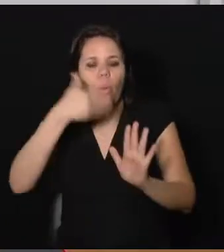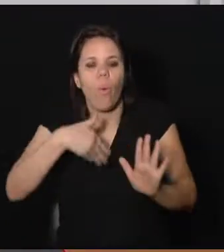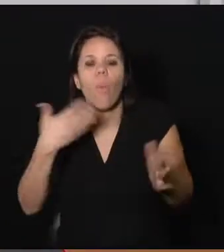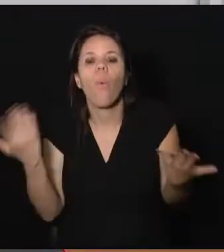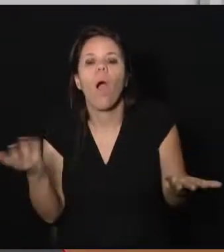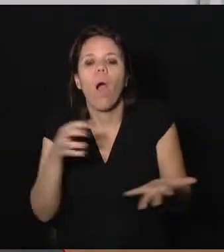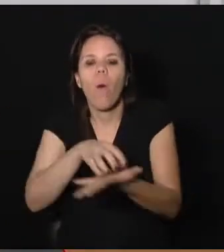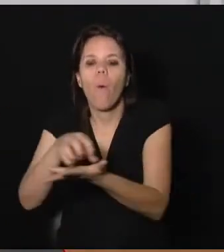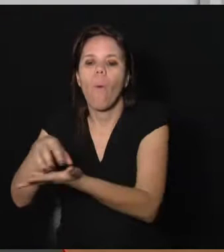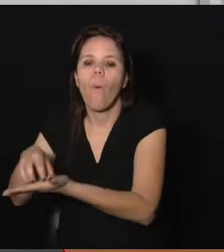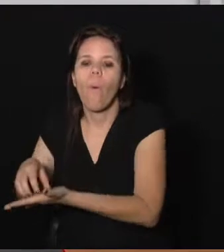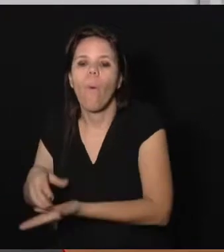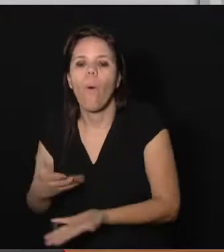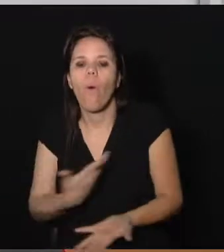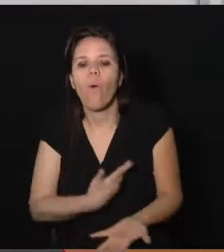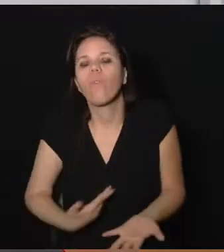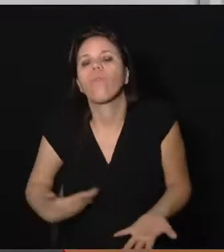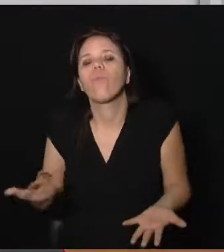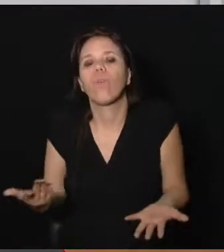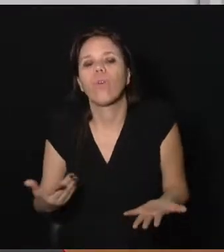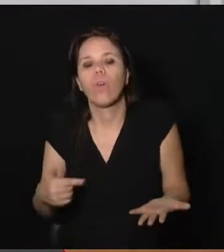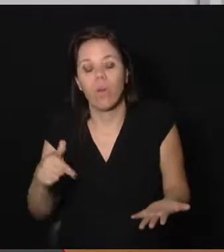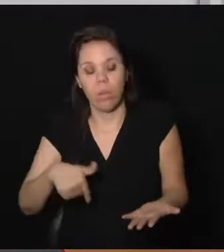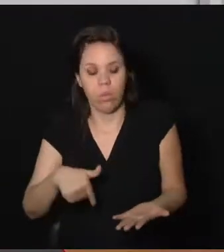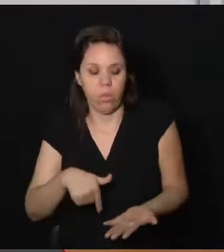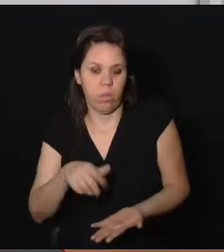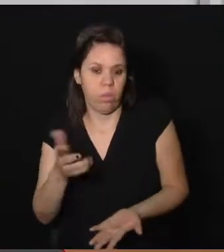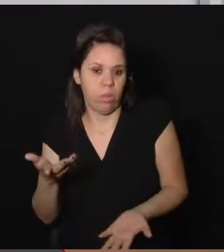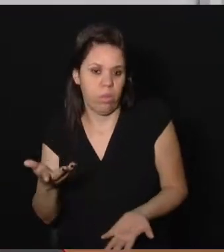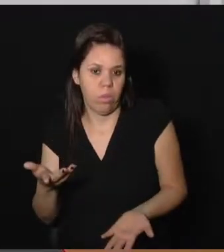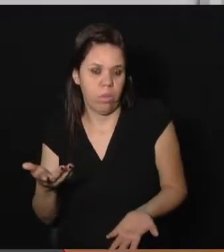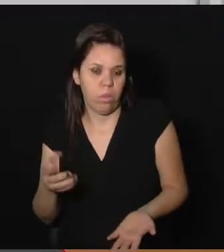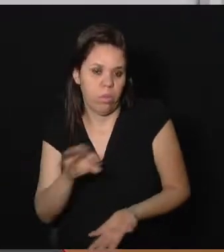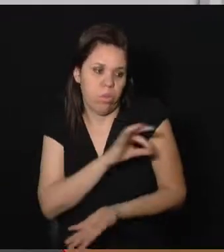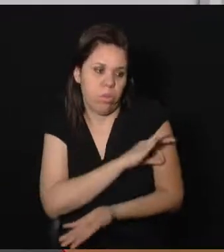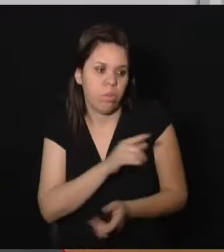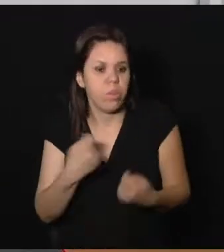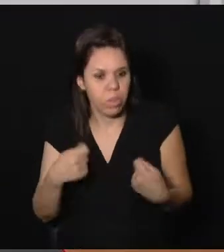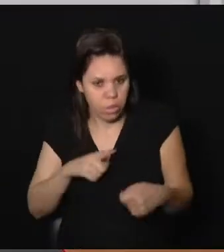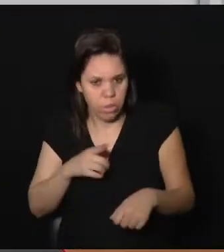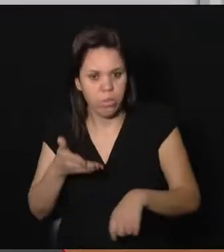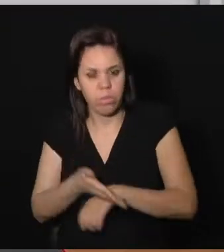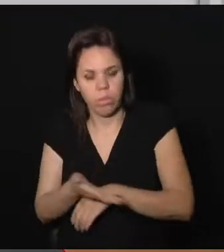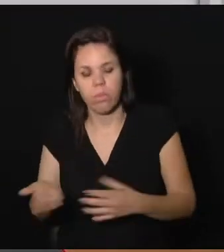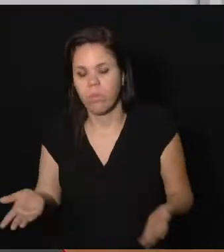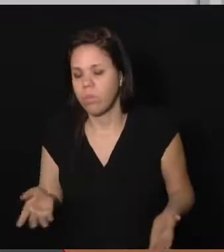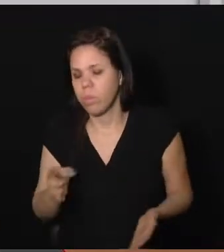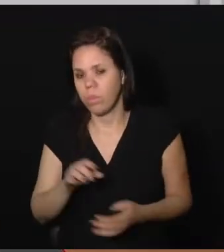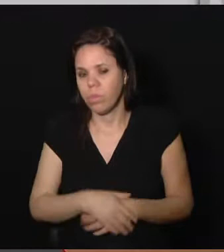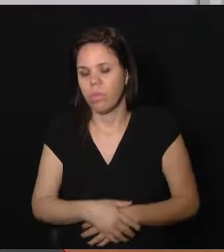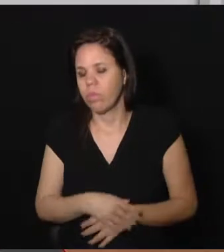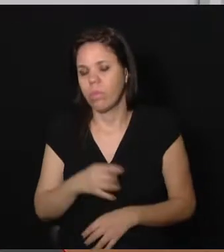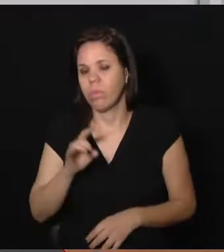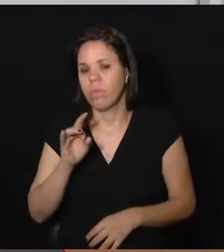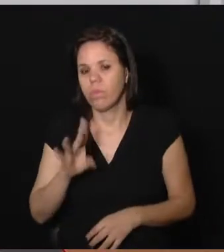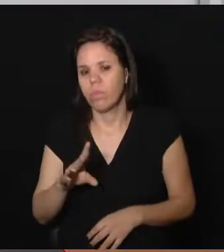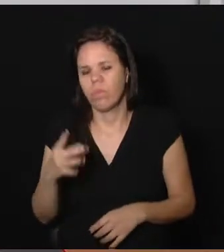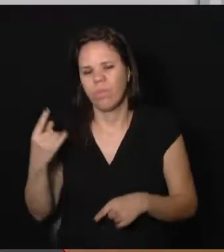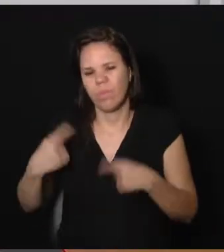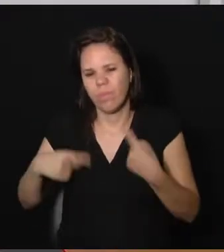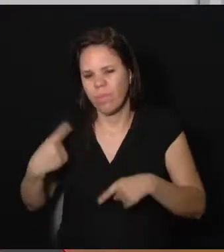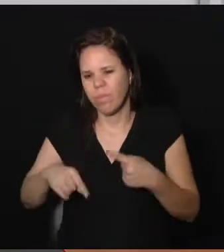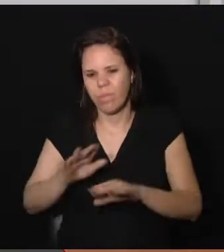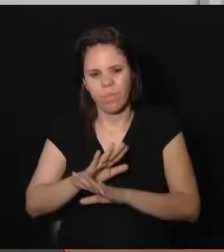Então, o organismo municipal ele tem que ter essa participação, mas não apenas uma participação política,